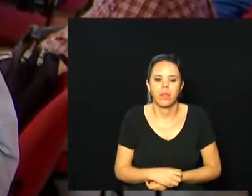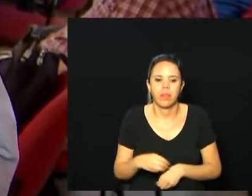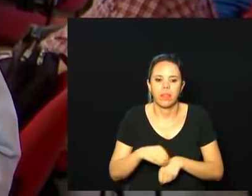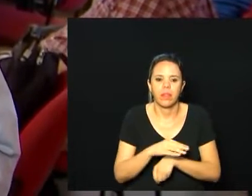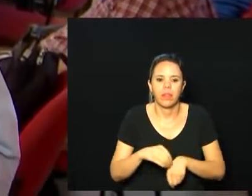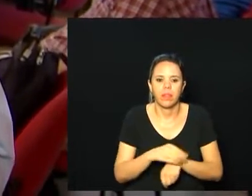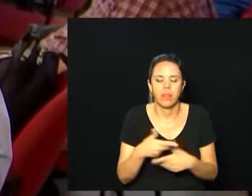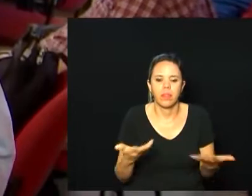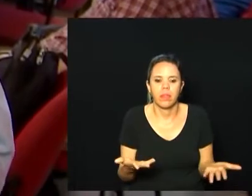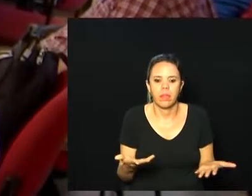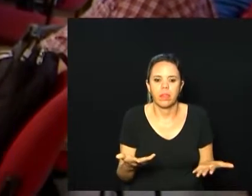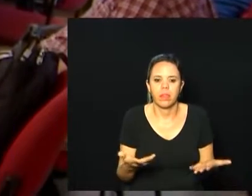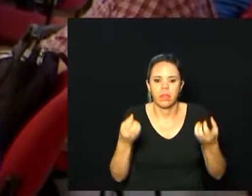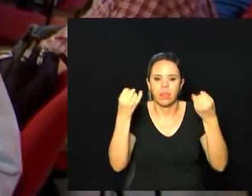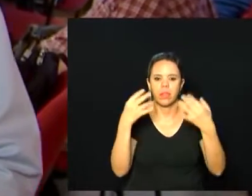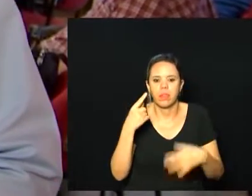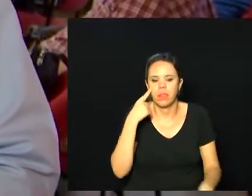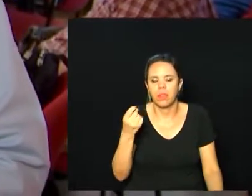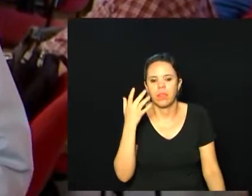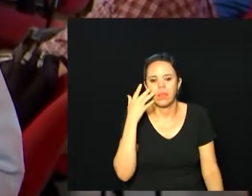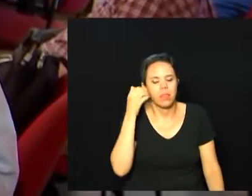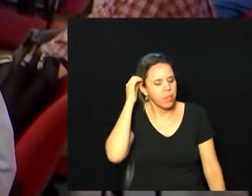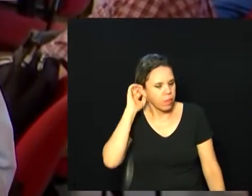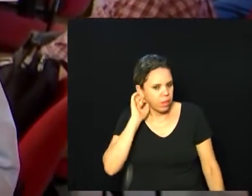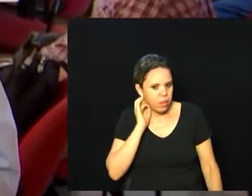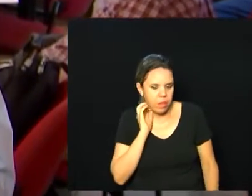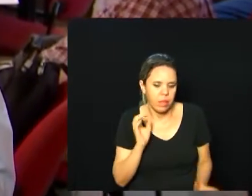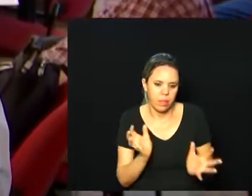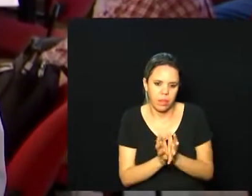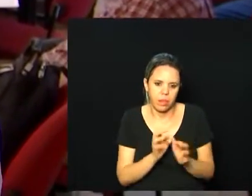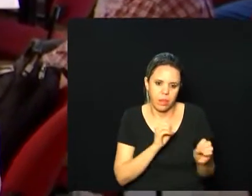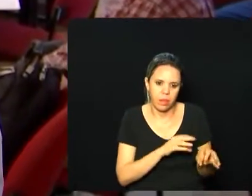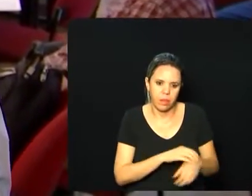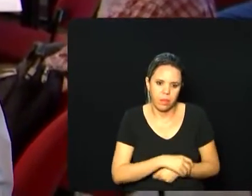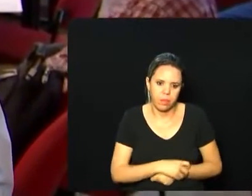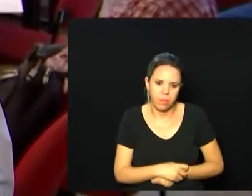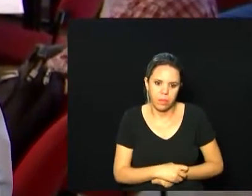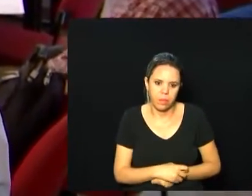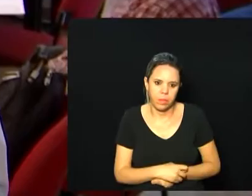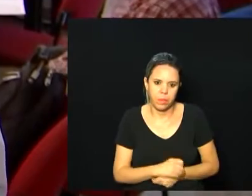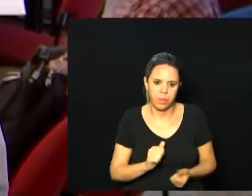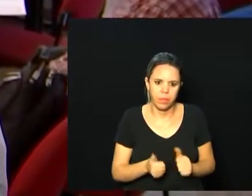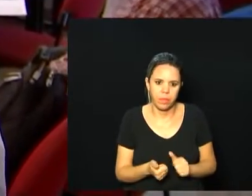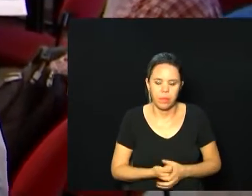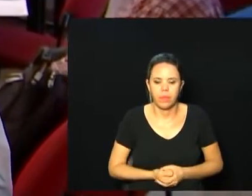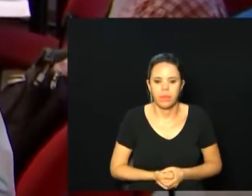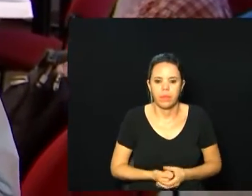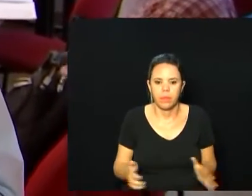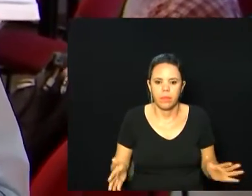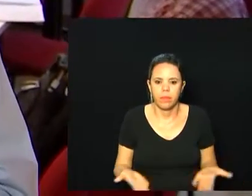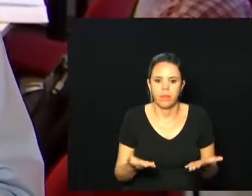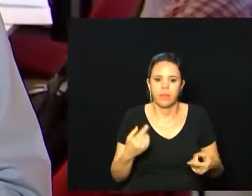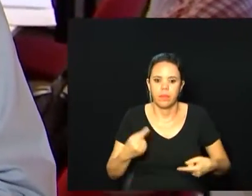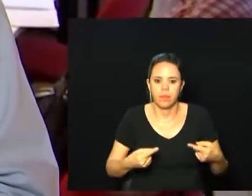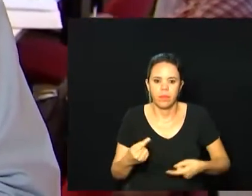trouxe alguns argumentos que eu achei interessante para a Comissão de Educação e Esporte estar fomentando e